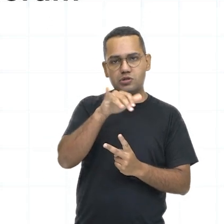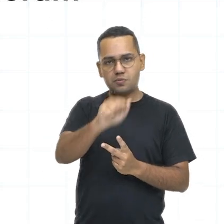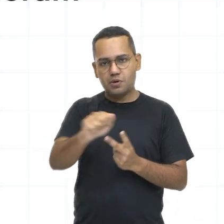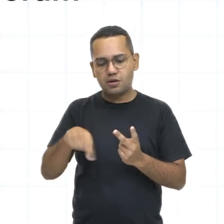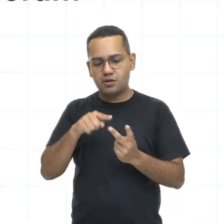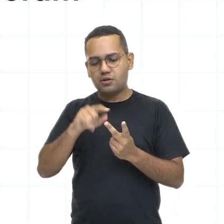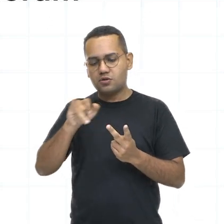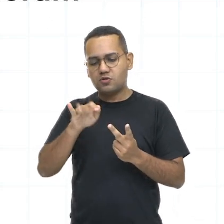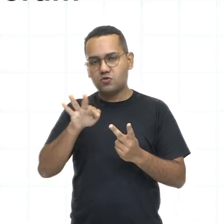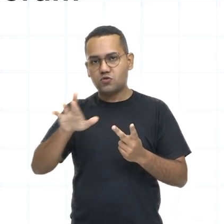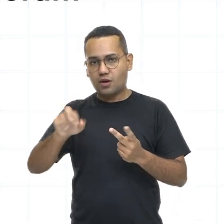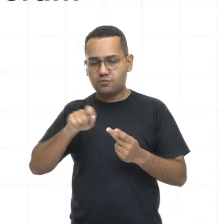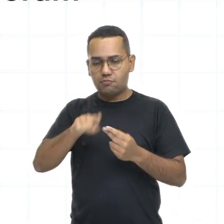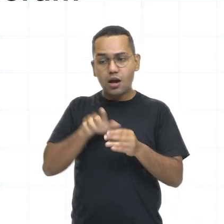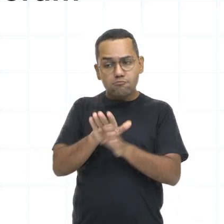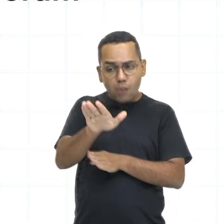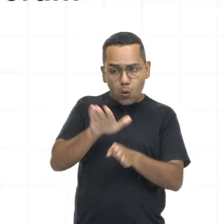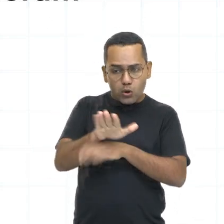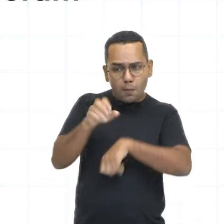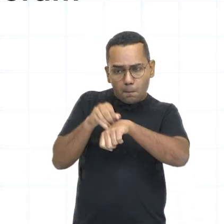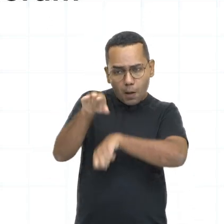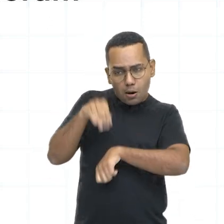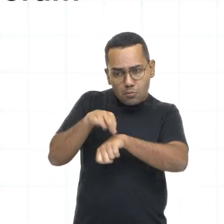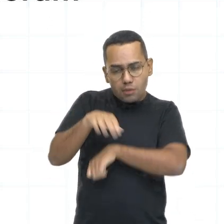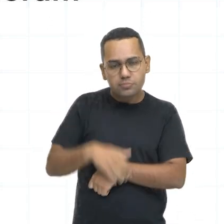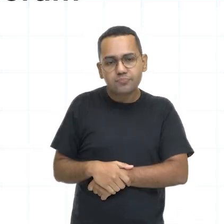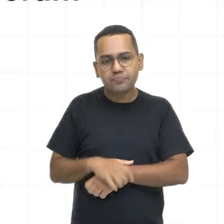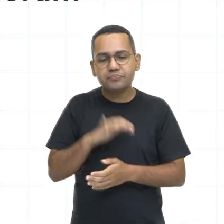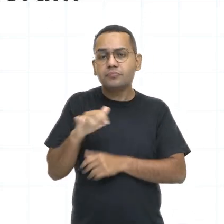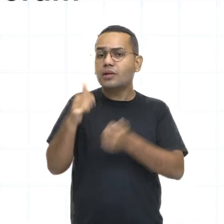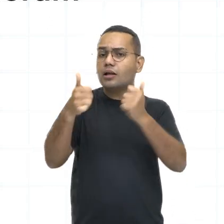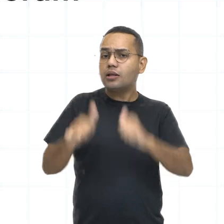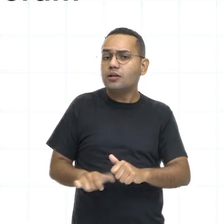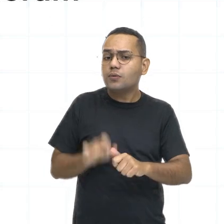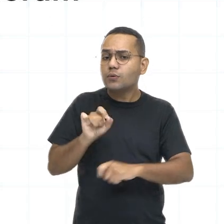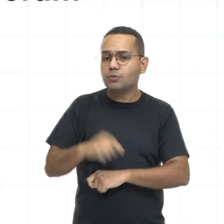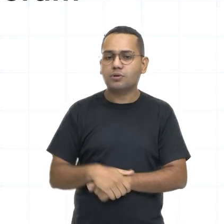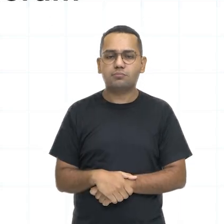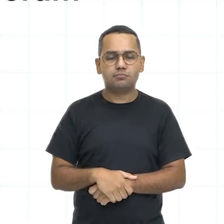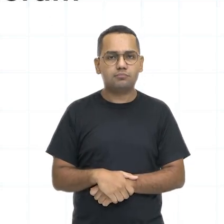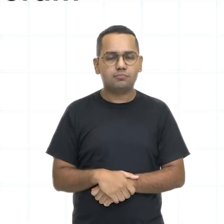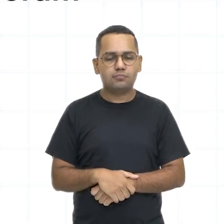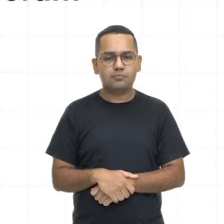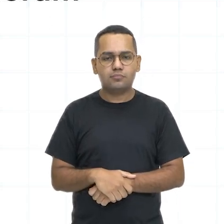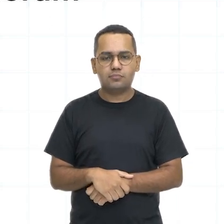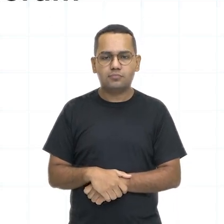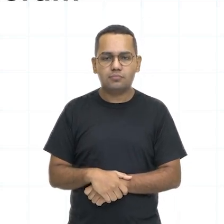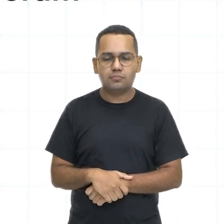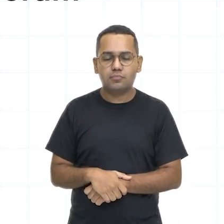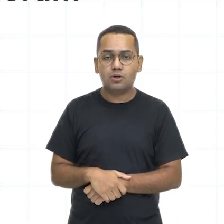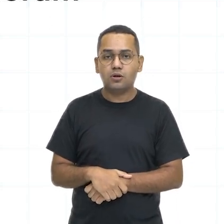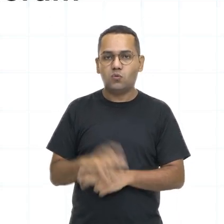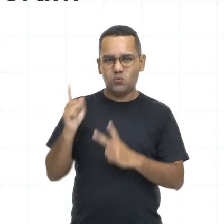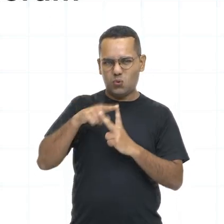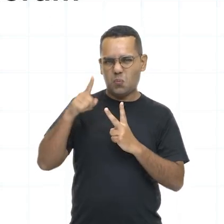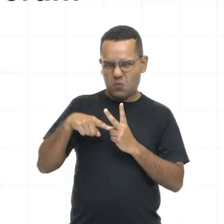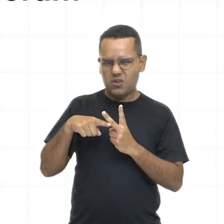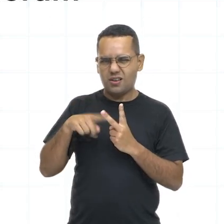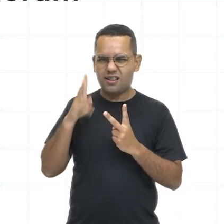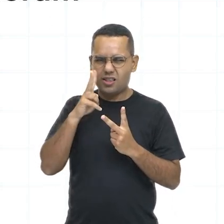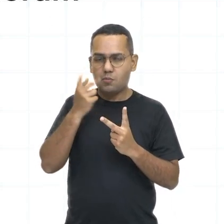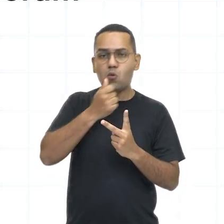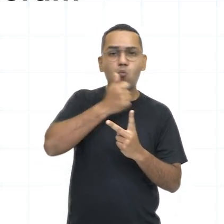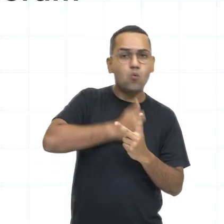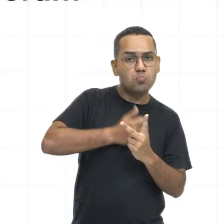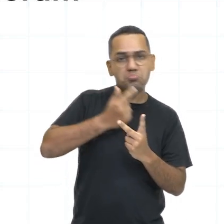para eles. E na avaliação, novamente, vai fazer parte da plateia a professora Jucimara e o professor Jefferson.